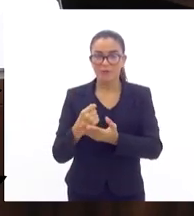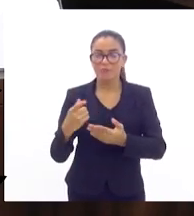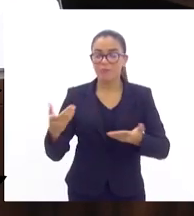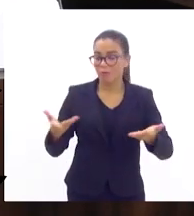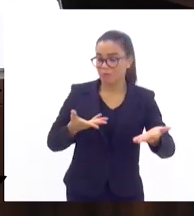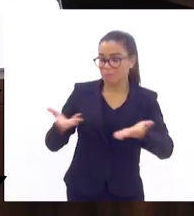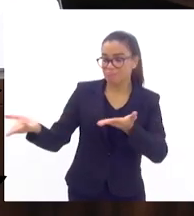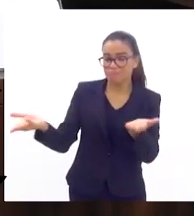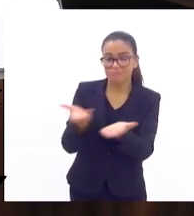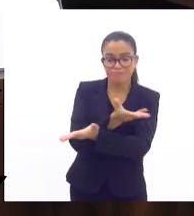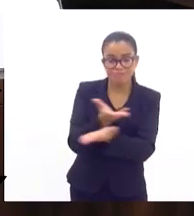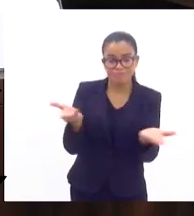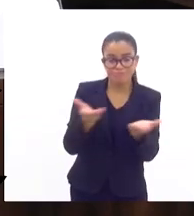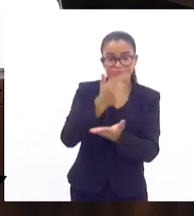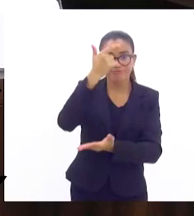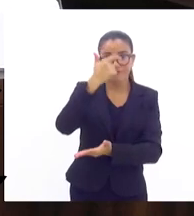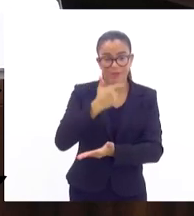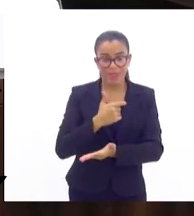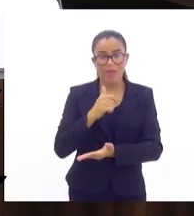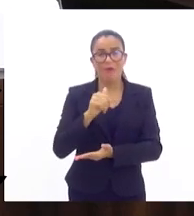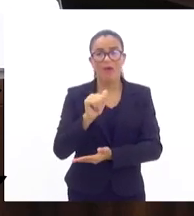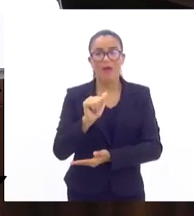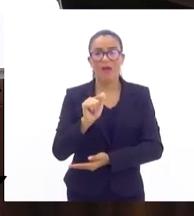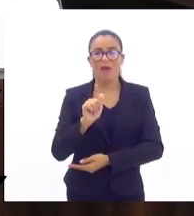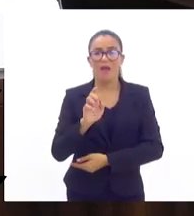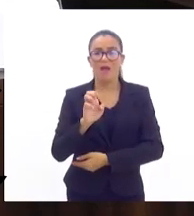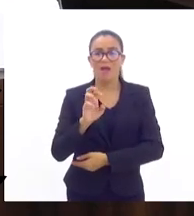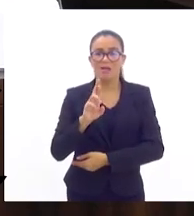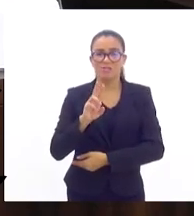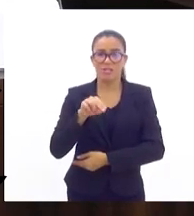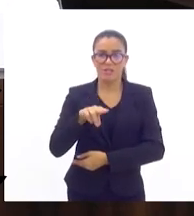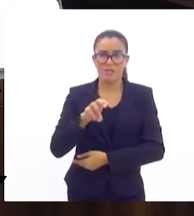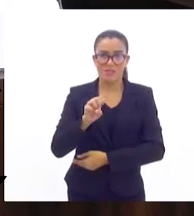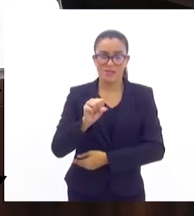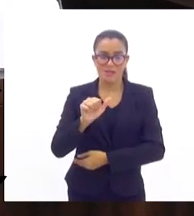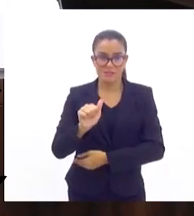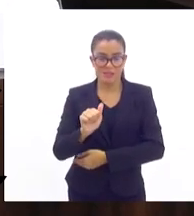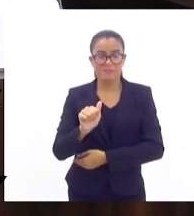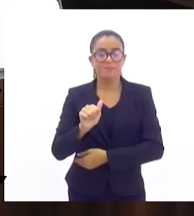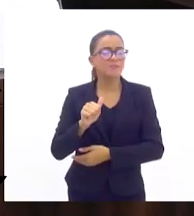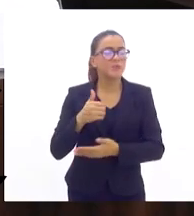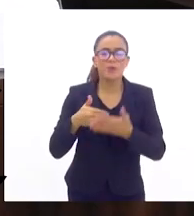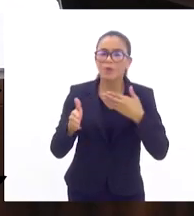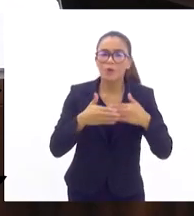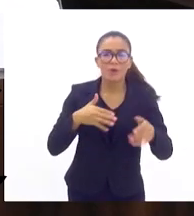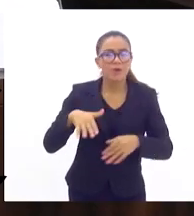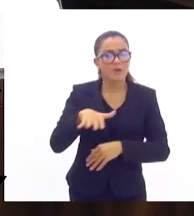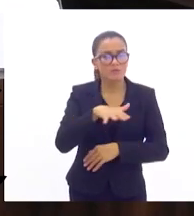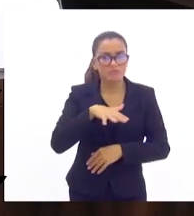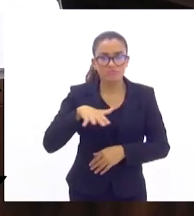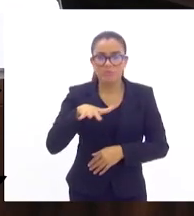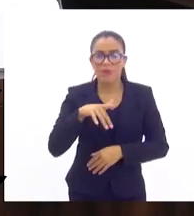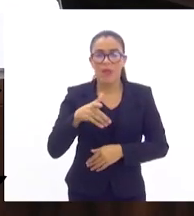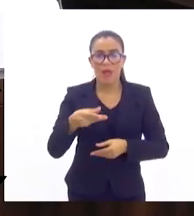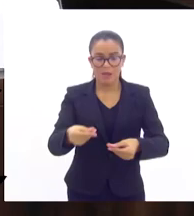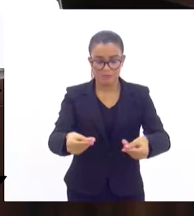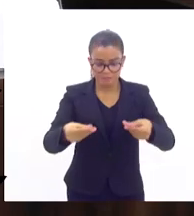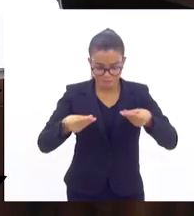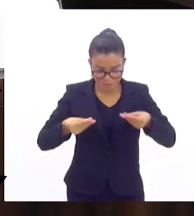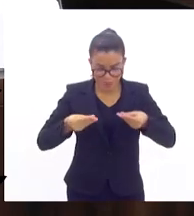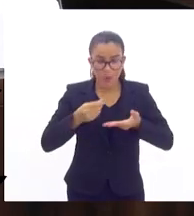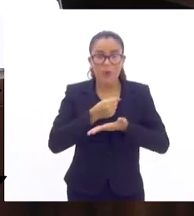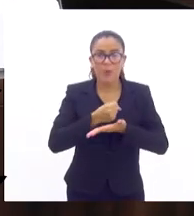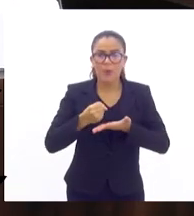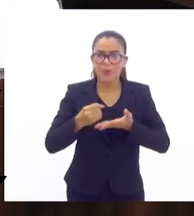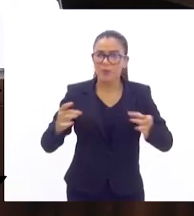serviço. Então, a agência reguladora, isso é qualquer situação de agência reguladora, ela recebe um contrato pronto que ela